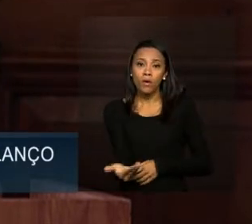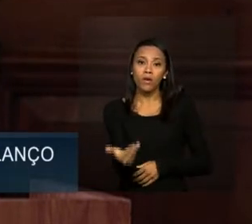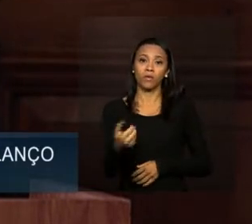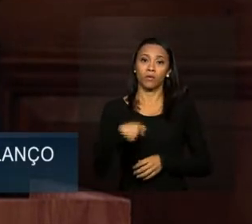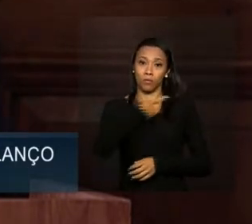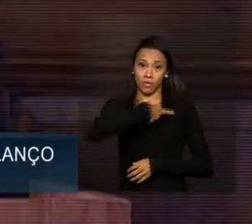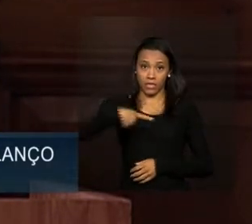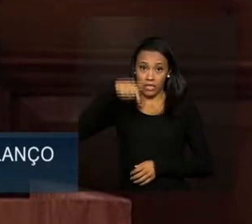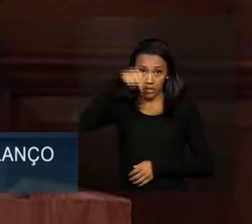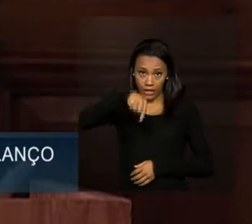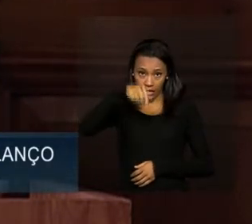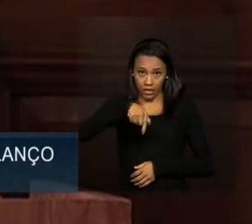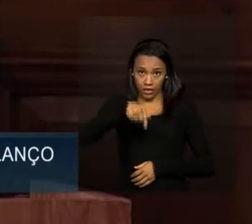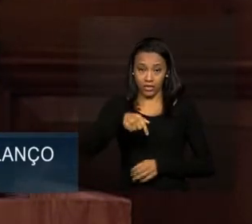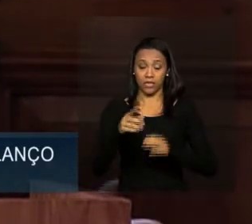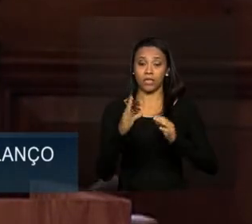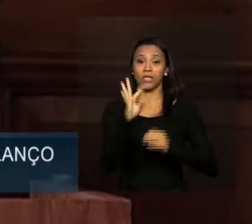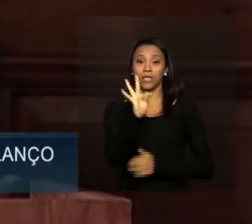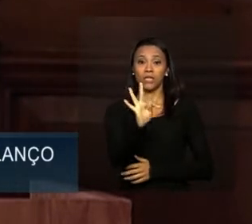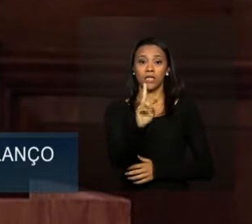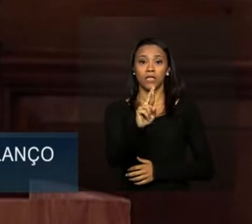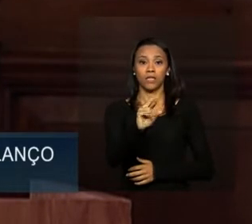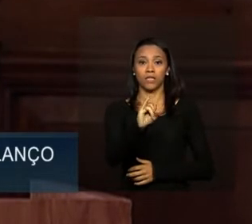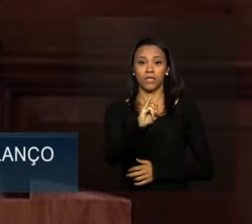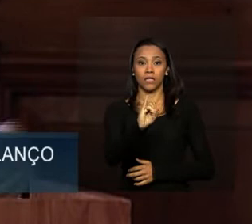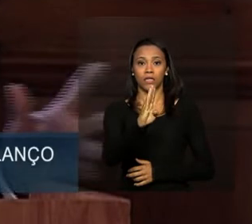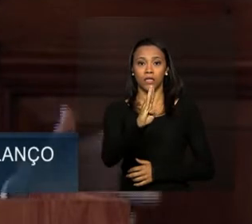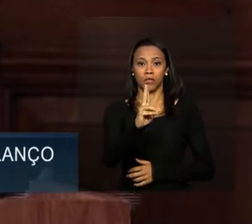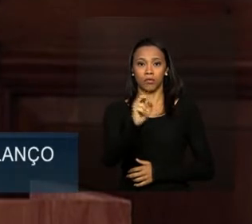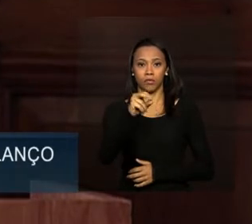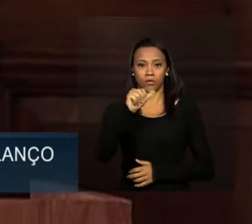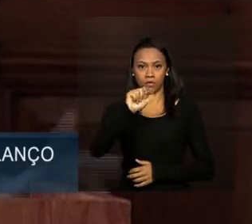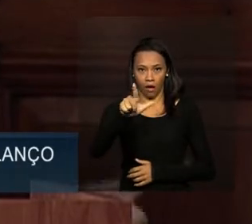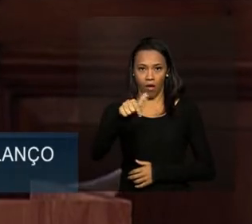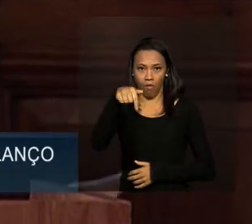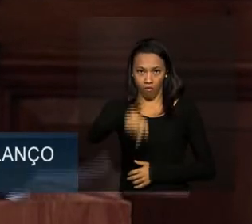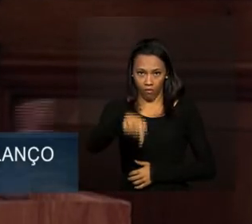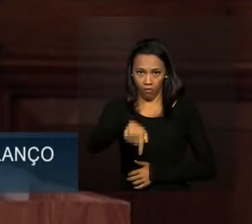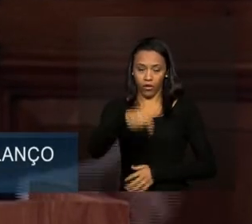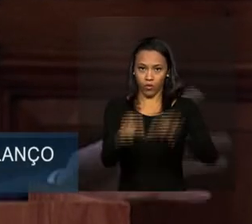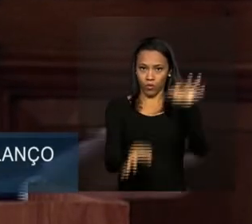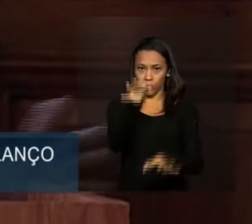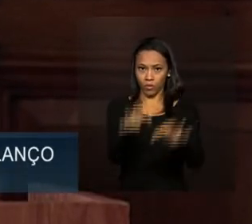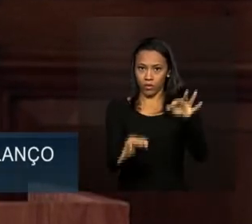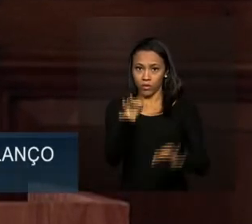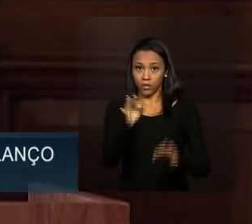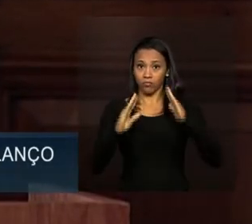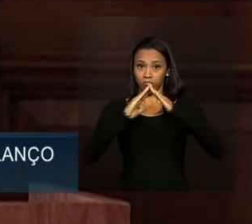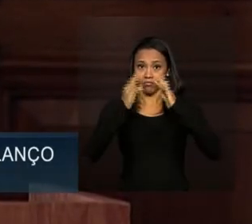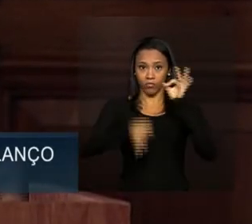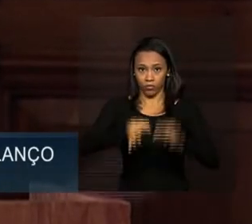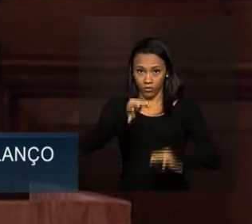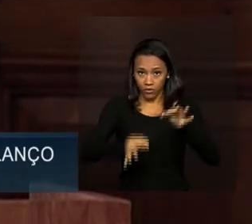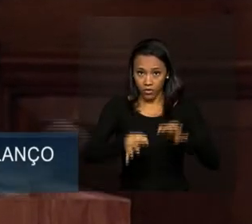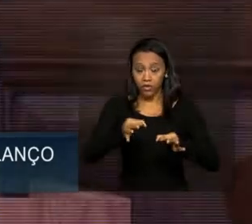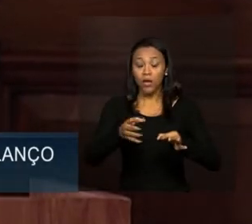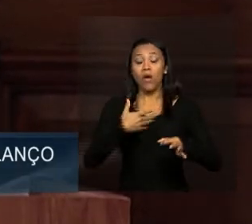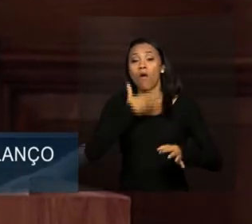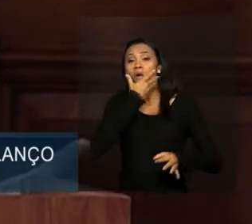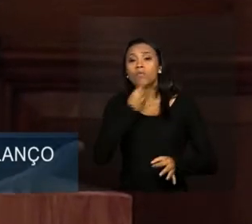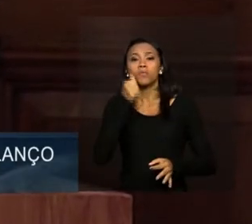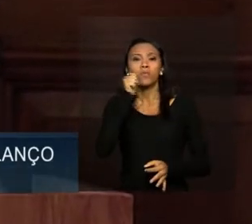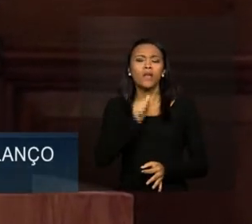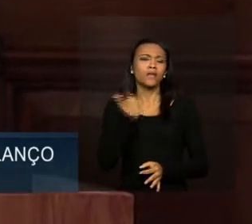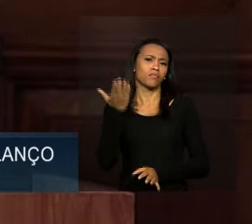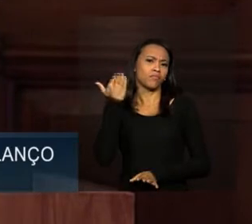tribunal mencionou a regra constitucional, segundo a qual, hoje, na Constituição de 88, homens e